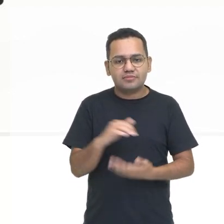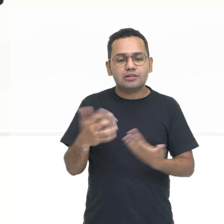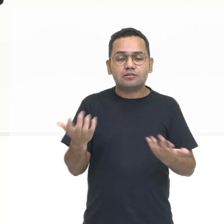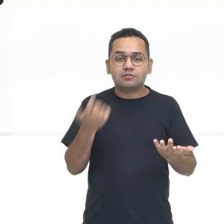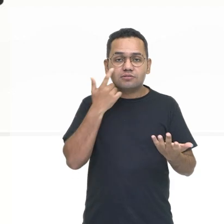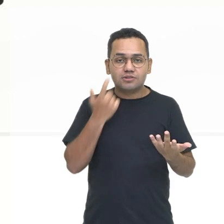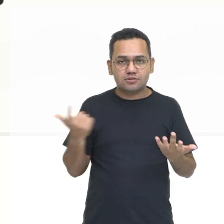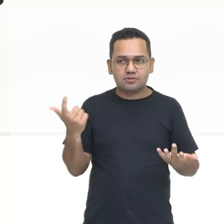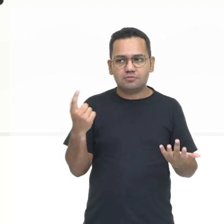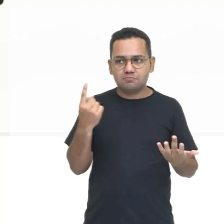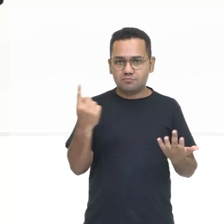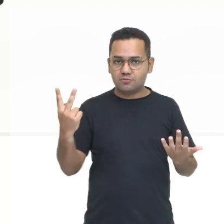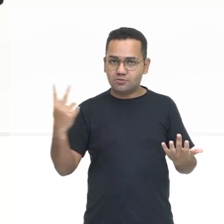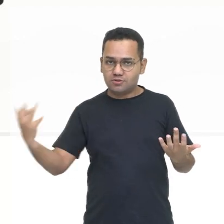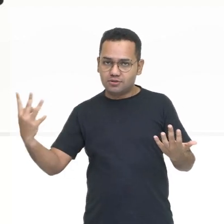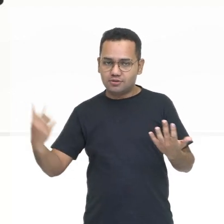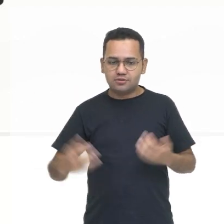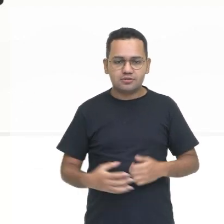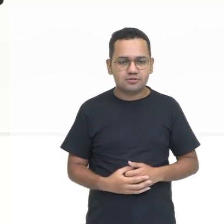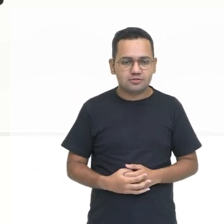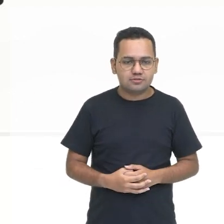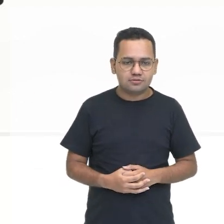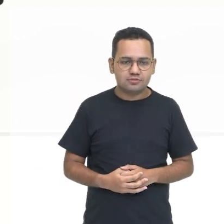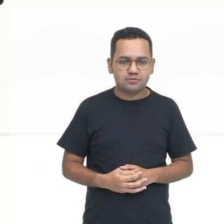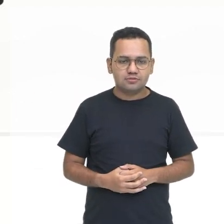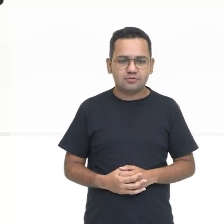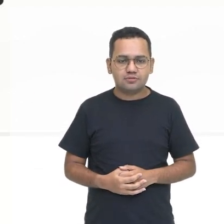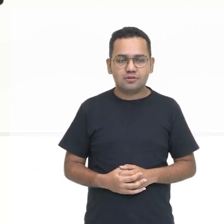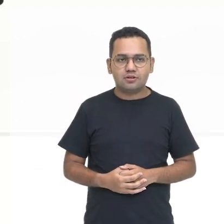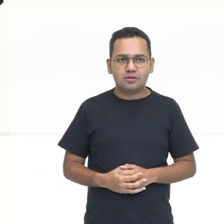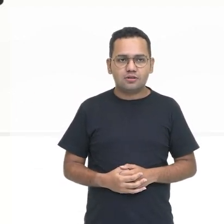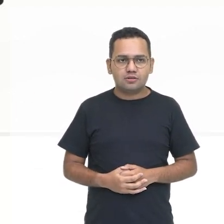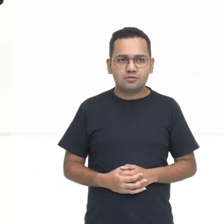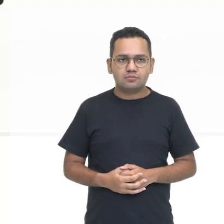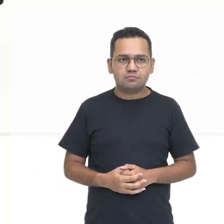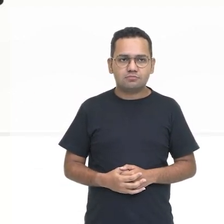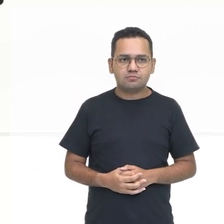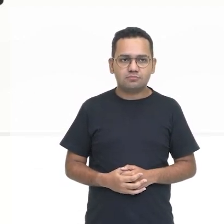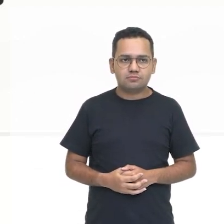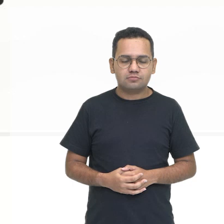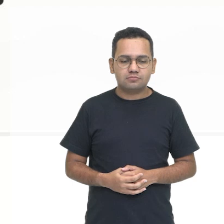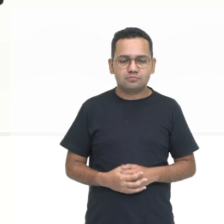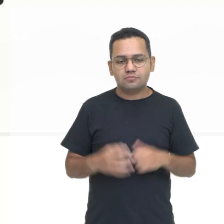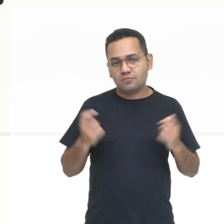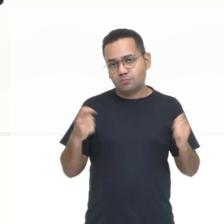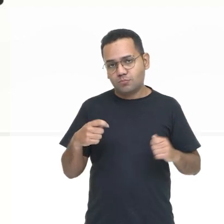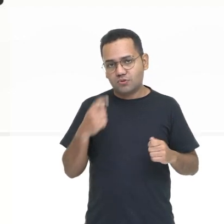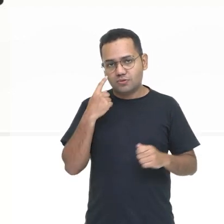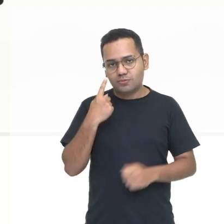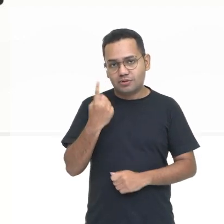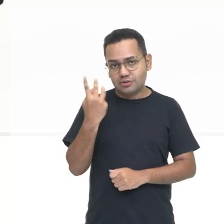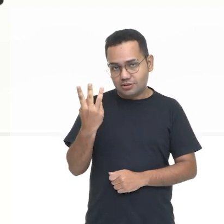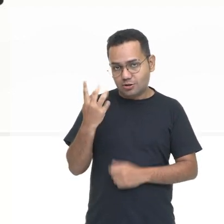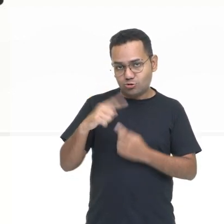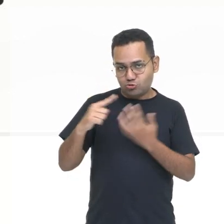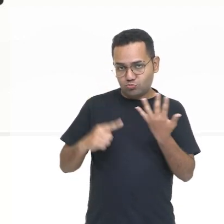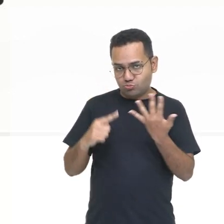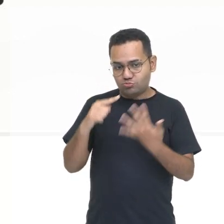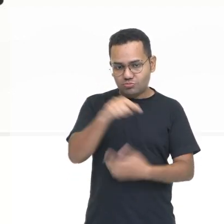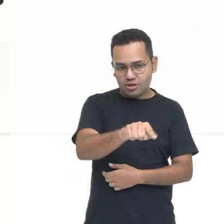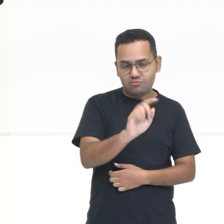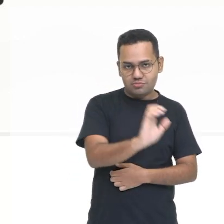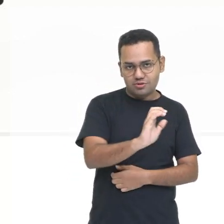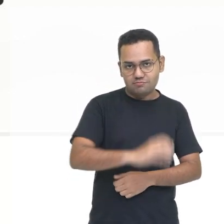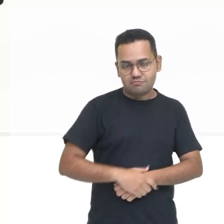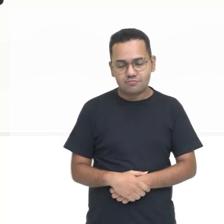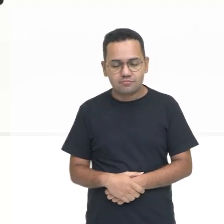Então, nós temos ao todo 3 opções para colocar aqui, ó, na casa das centenas, tá?